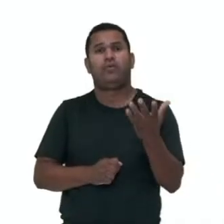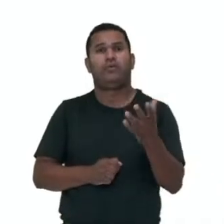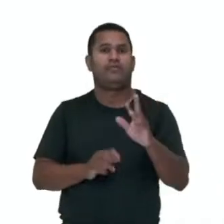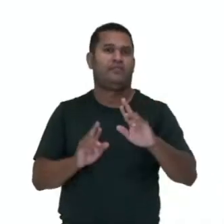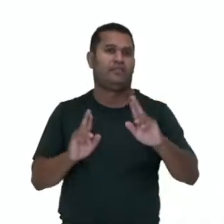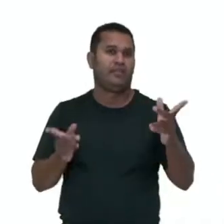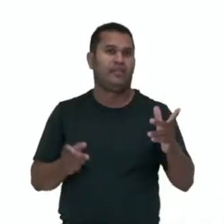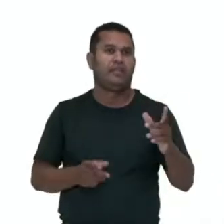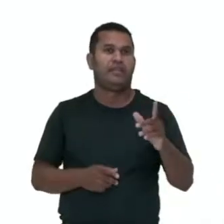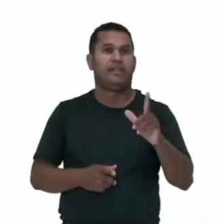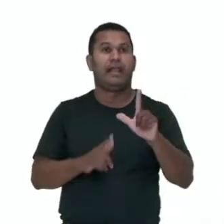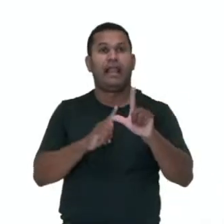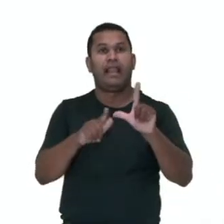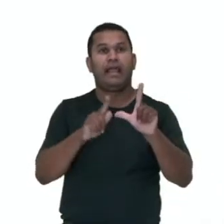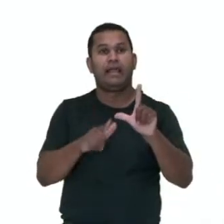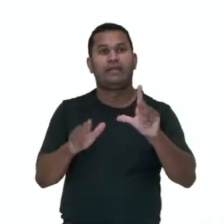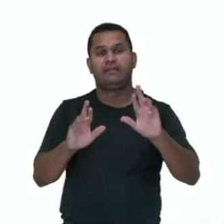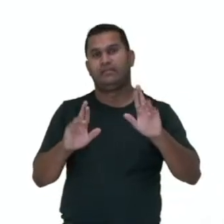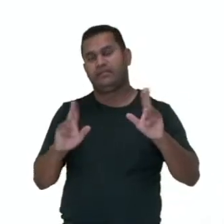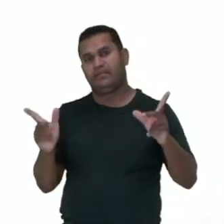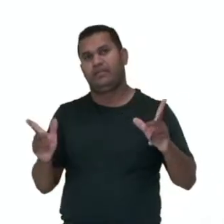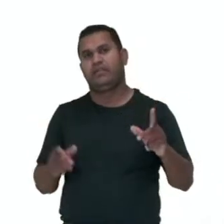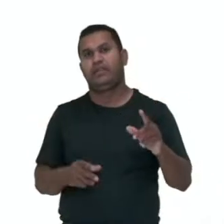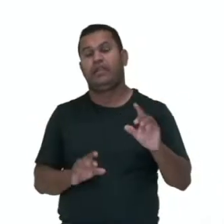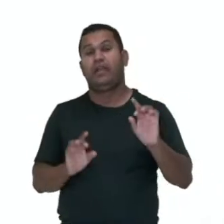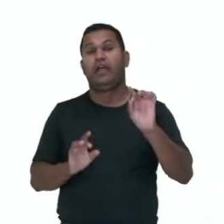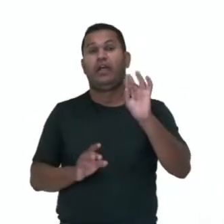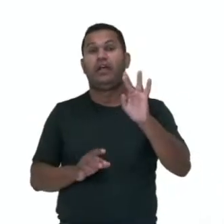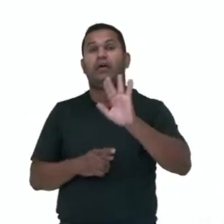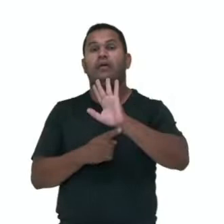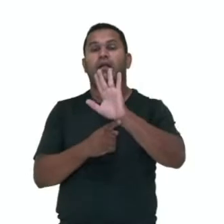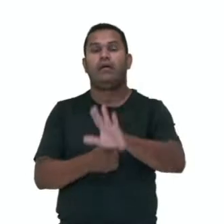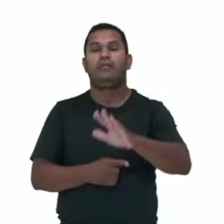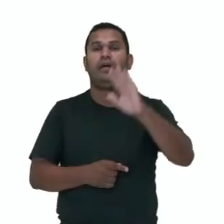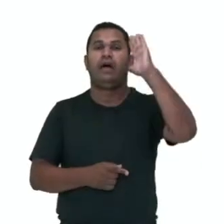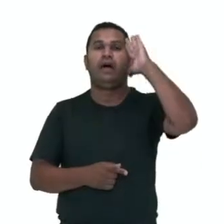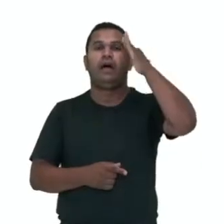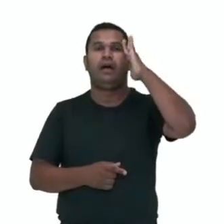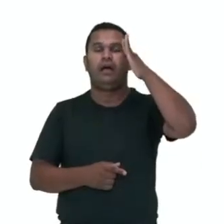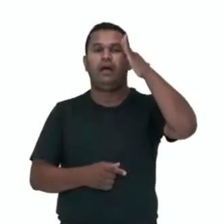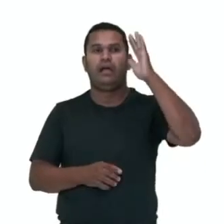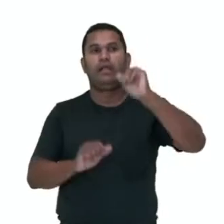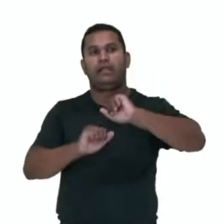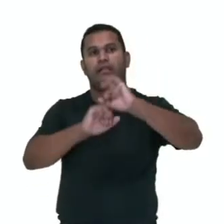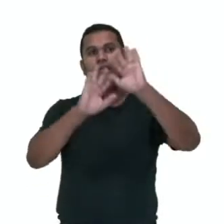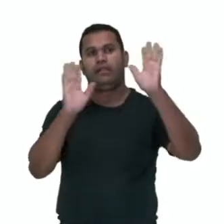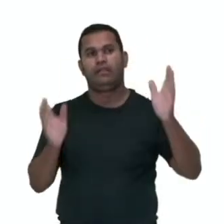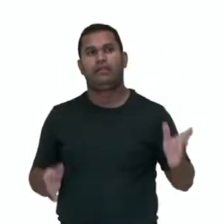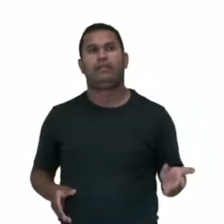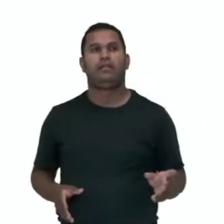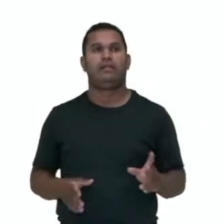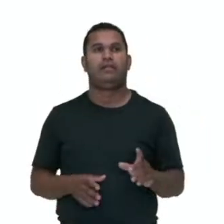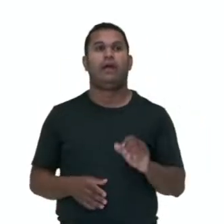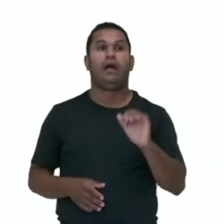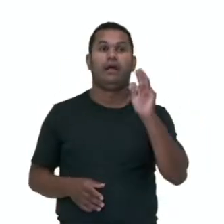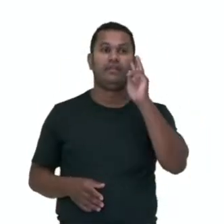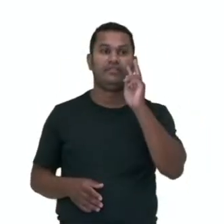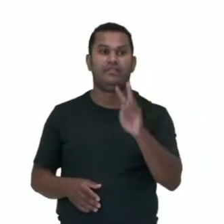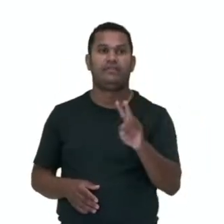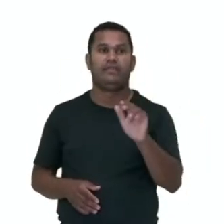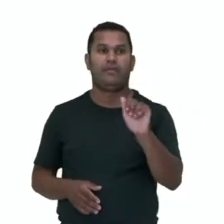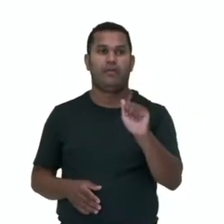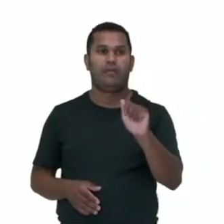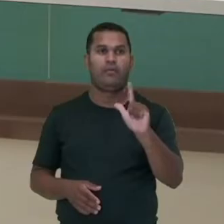a característica tanto em homozigose como em heterozigose. Algumas literaturas trazem como um gene dominante. Então, esse é o conceito